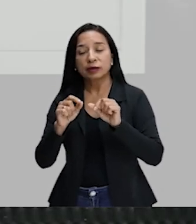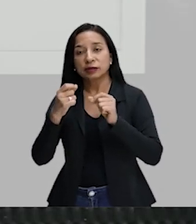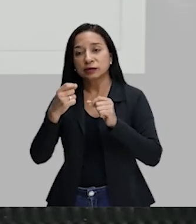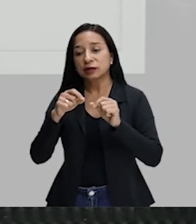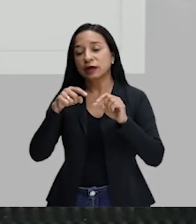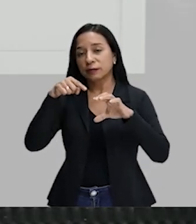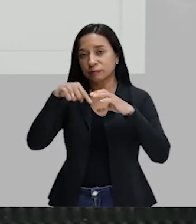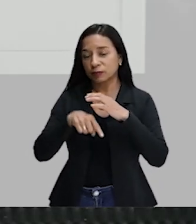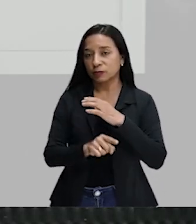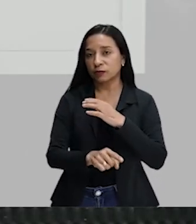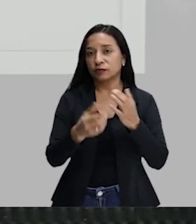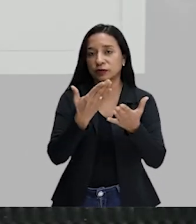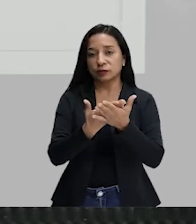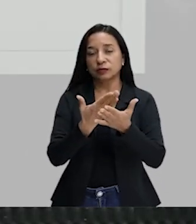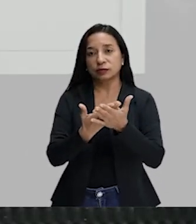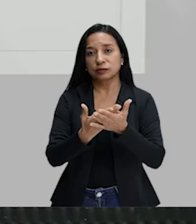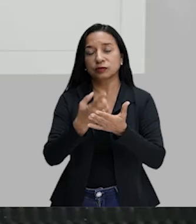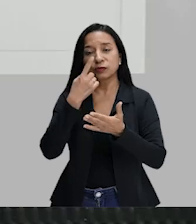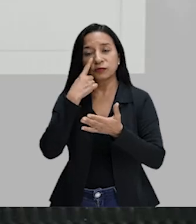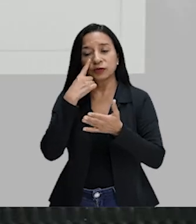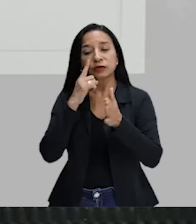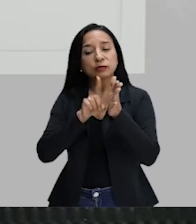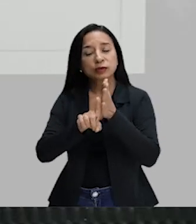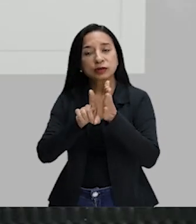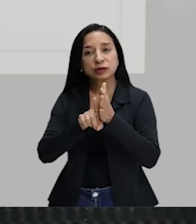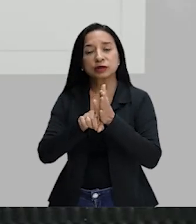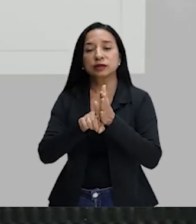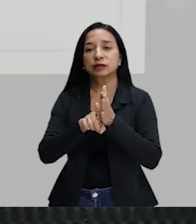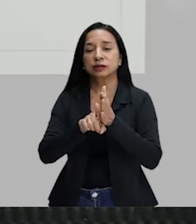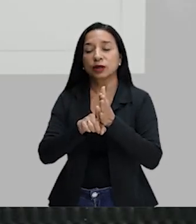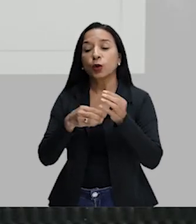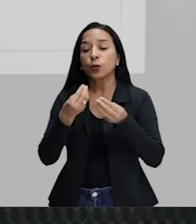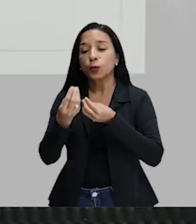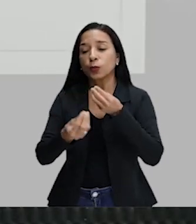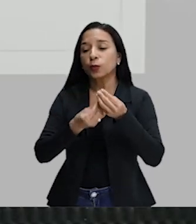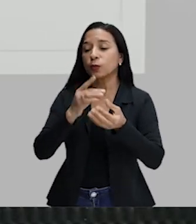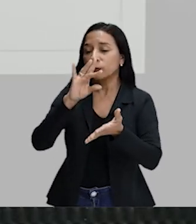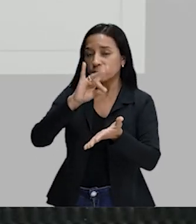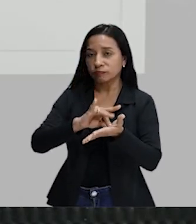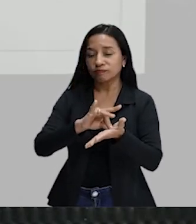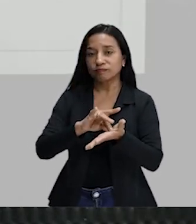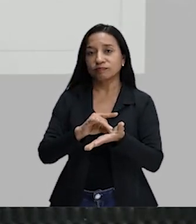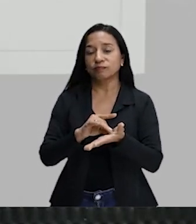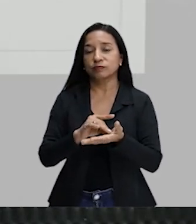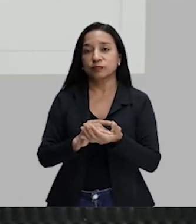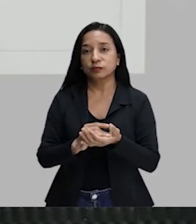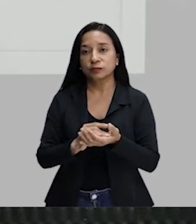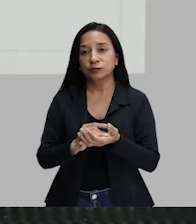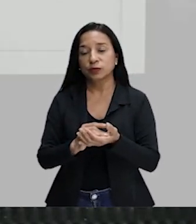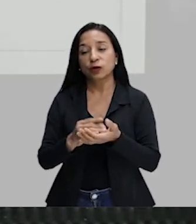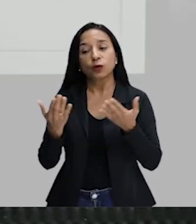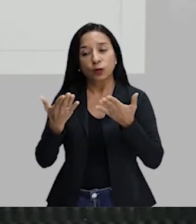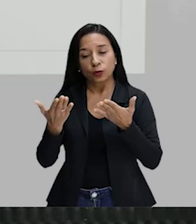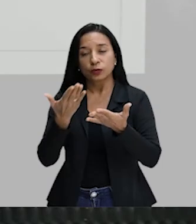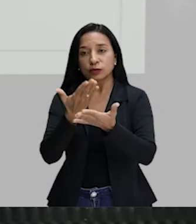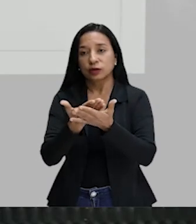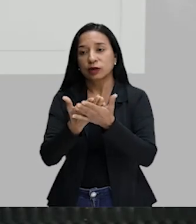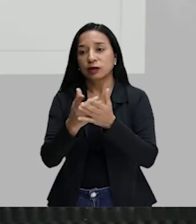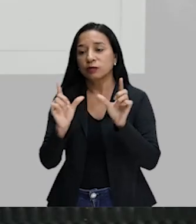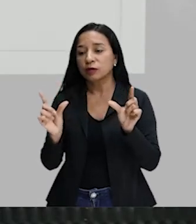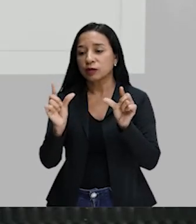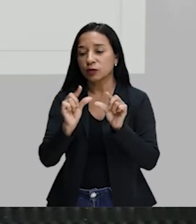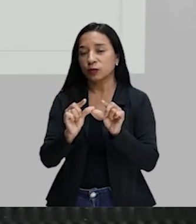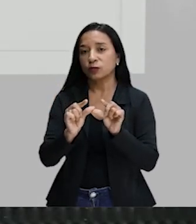uma maneira de demonstrar que isso aí é verdade. Tá? Por enquanto, aqui na nossa aula, que é mais curta, vou só colocar as fórmulas para a